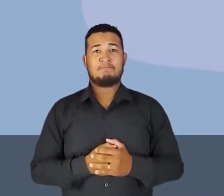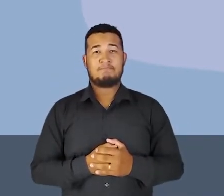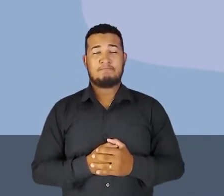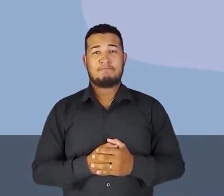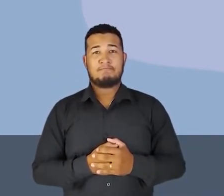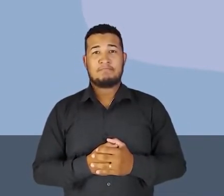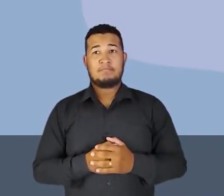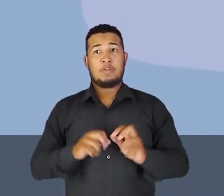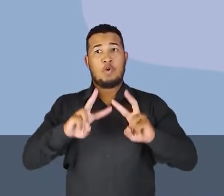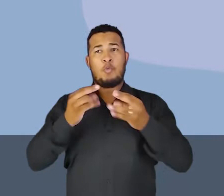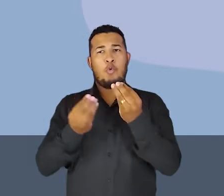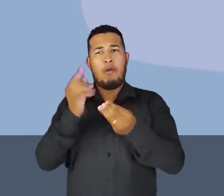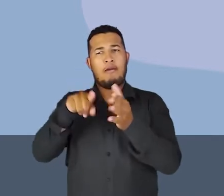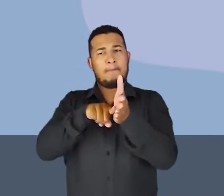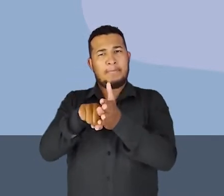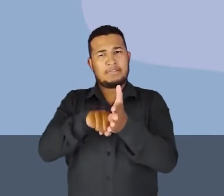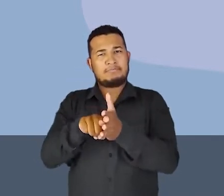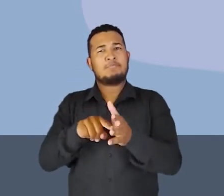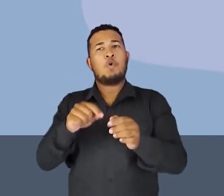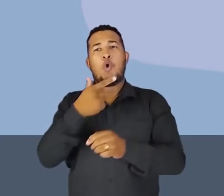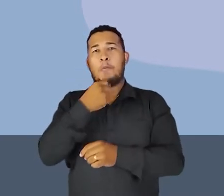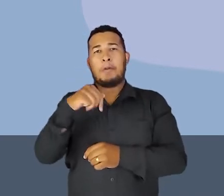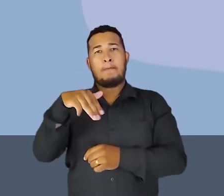Pesquise sobre o Elomar também.